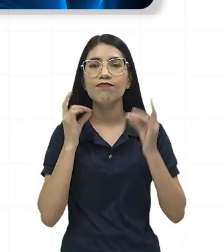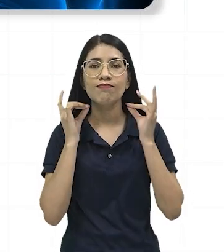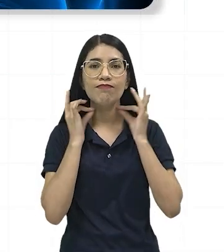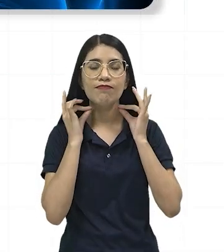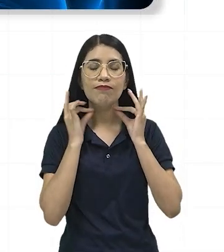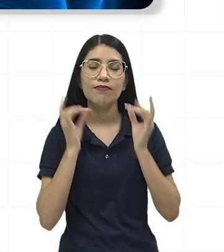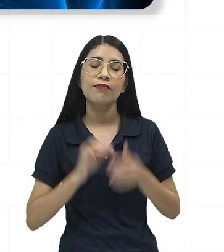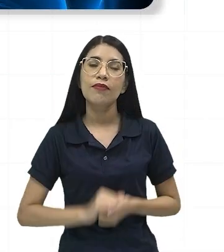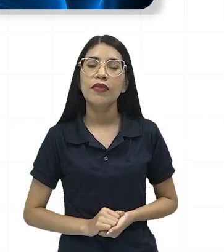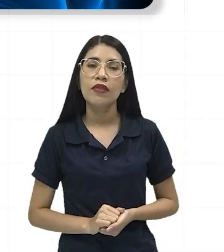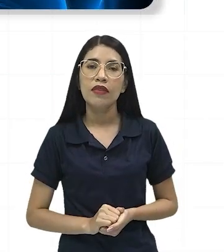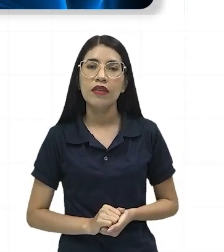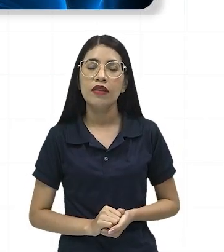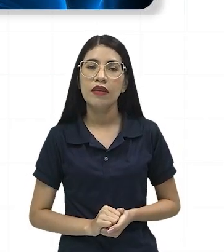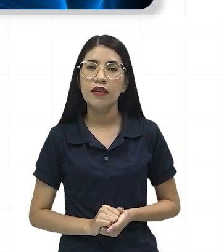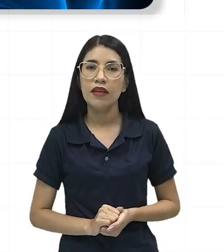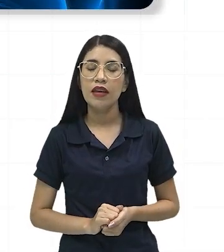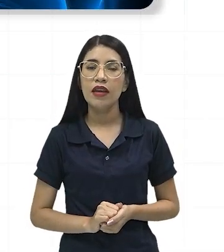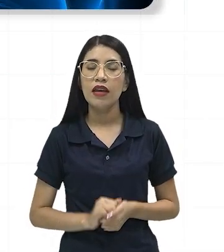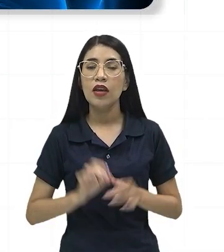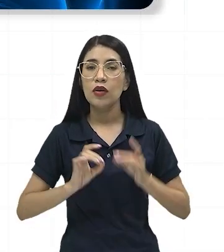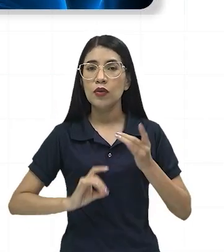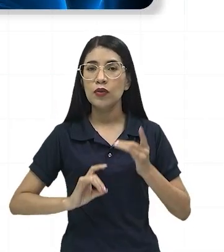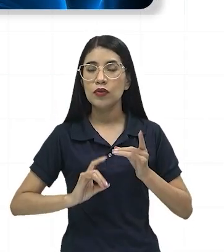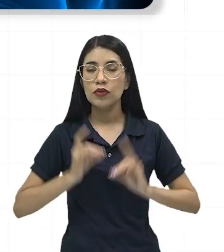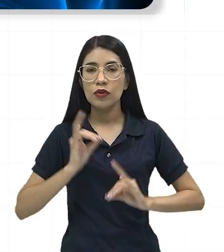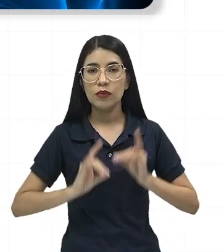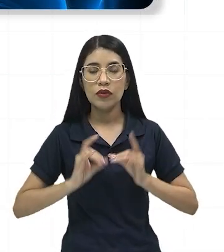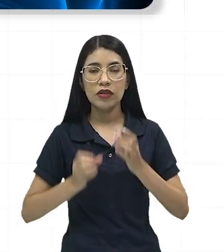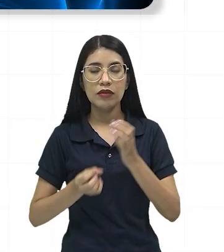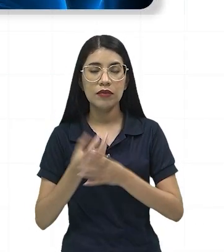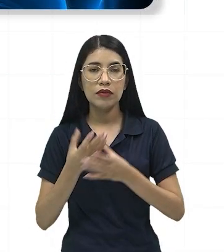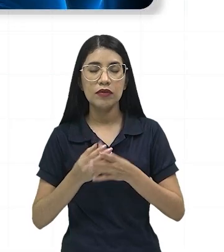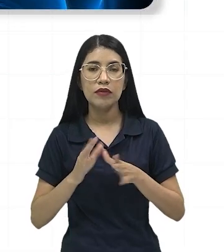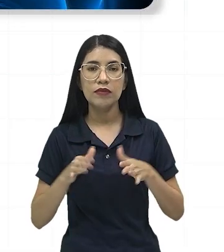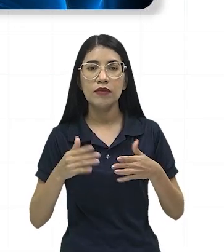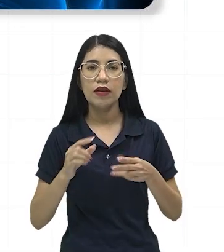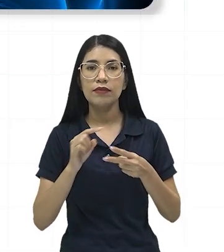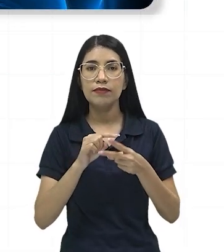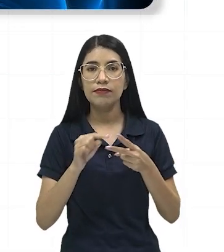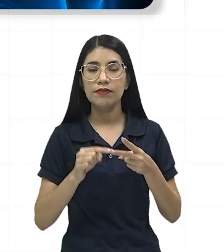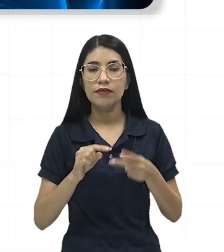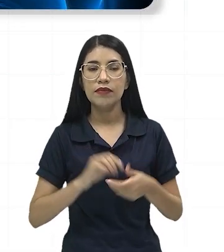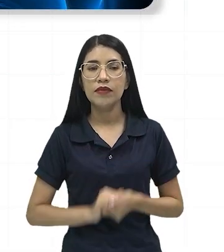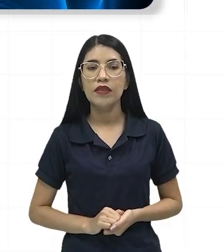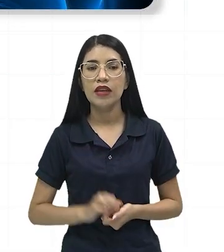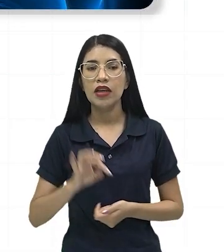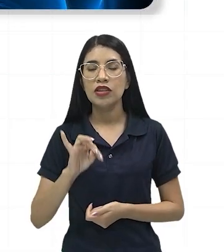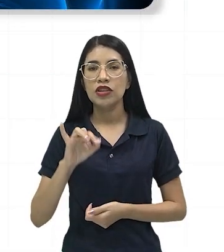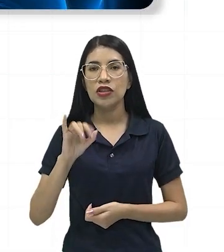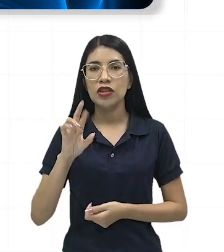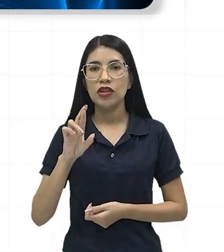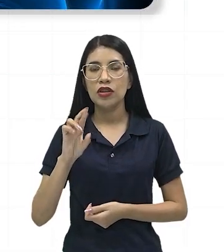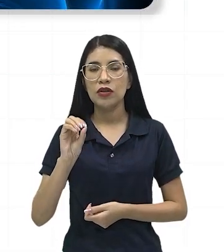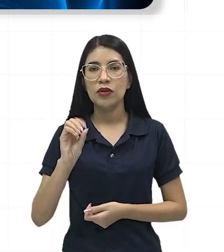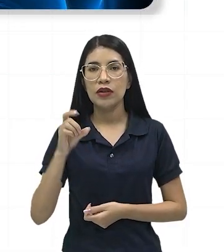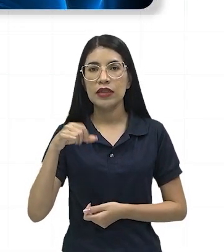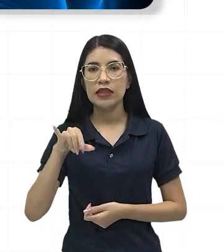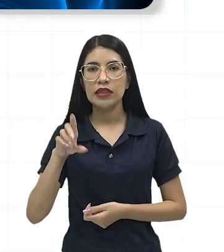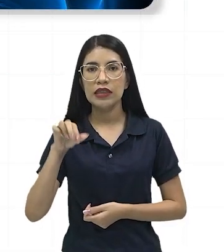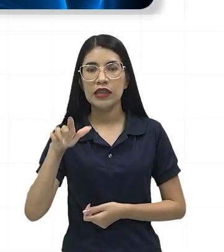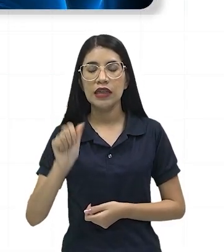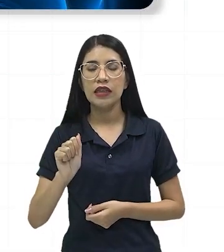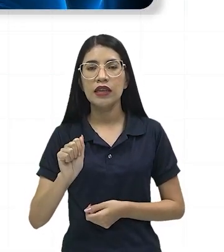do pescoço, né? E os hormônios que a tireoide produz são a tiroxina,